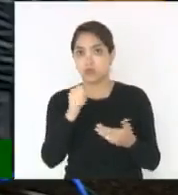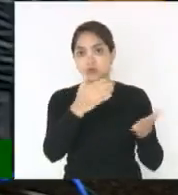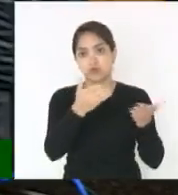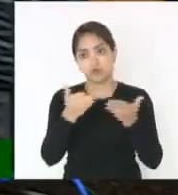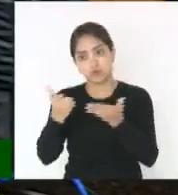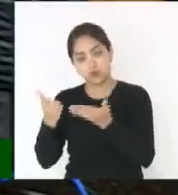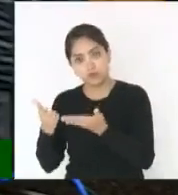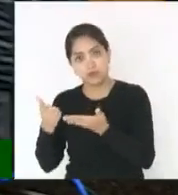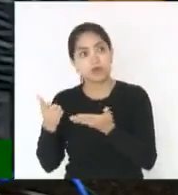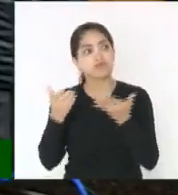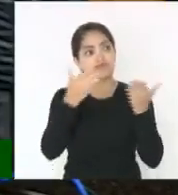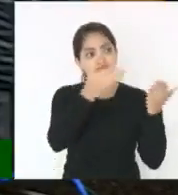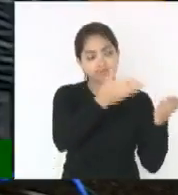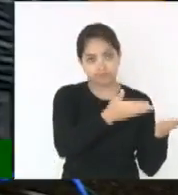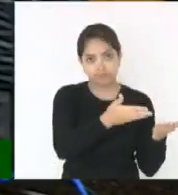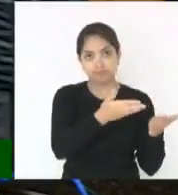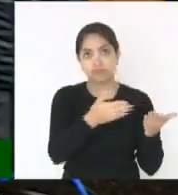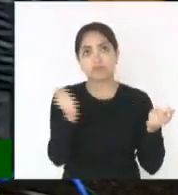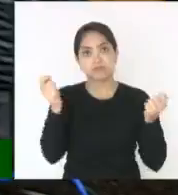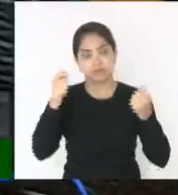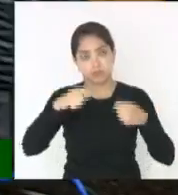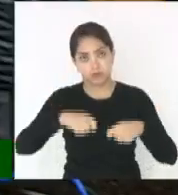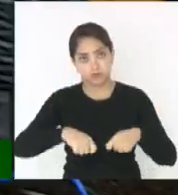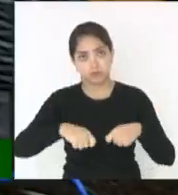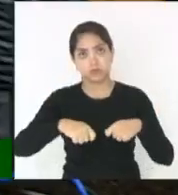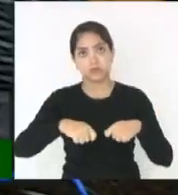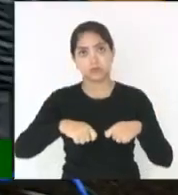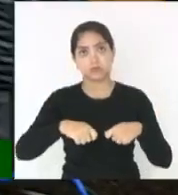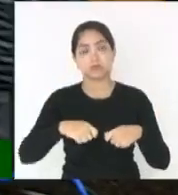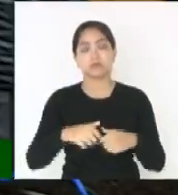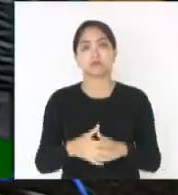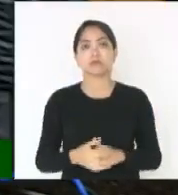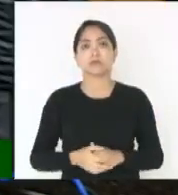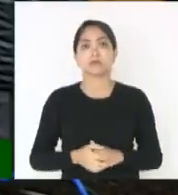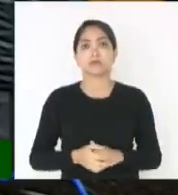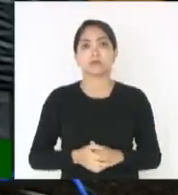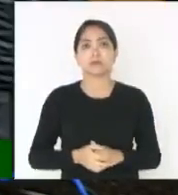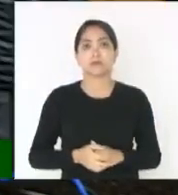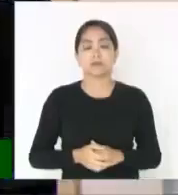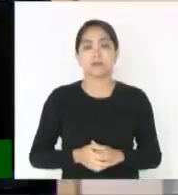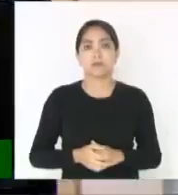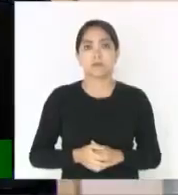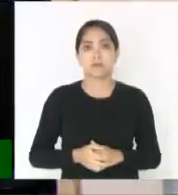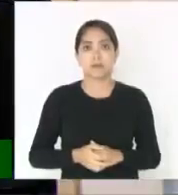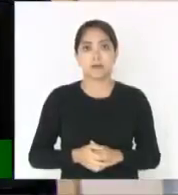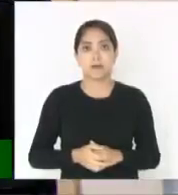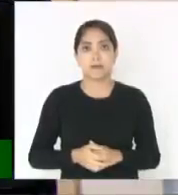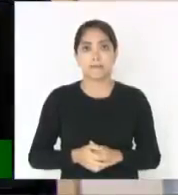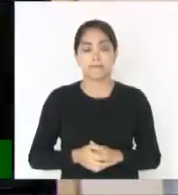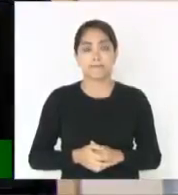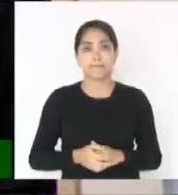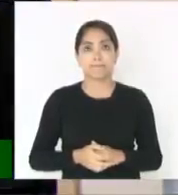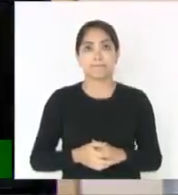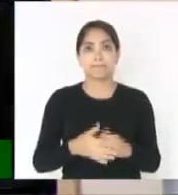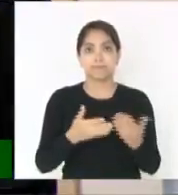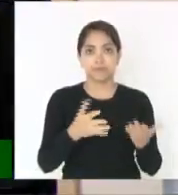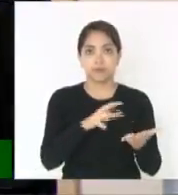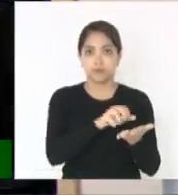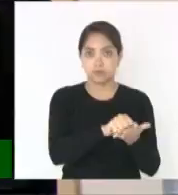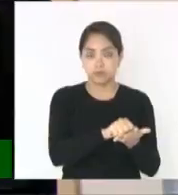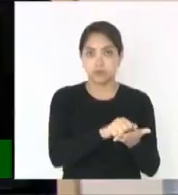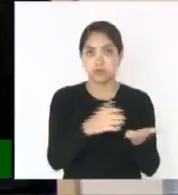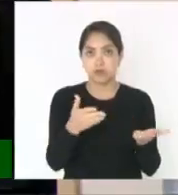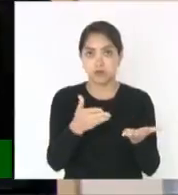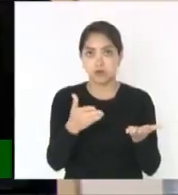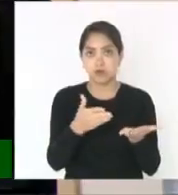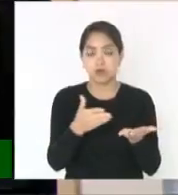desejar participar lá no nosso querido município de Lindóia do Sul. Obrigado, senhor presidente. Feito o registro, deputado Nildo Sareta, com a